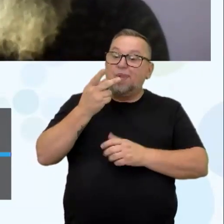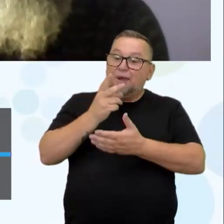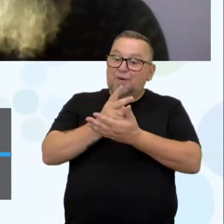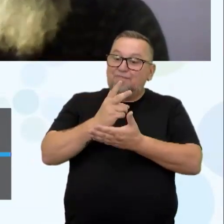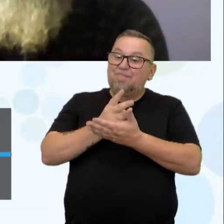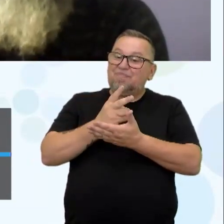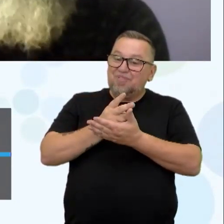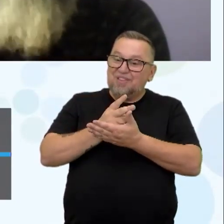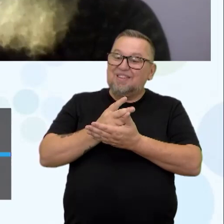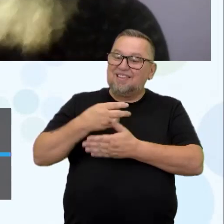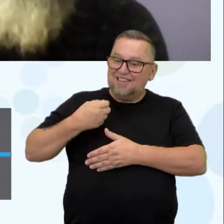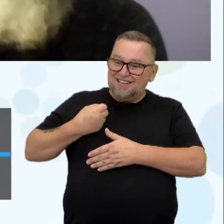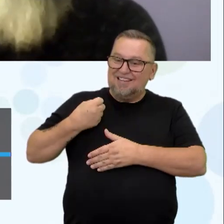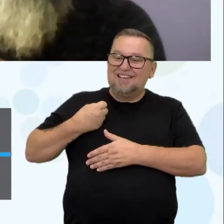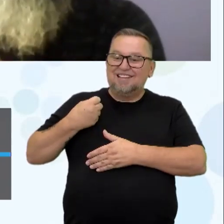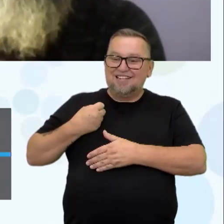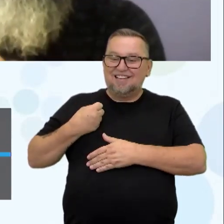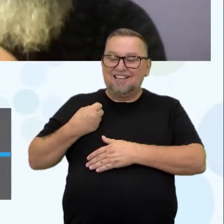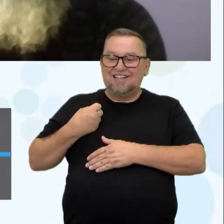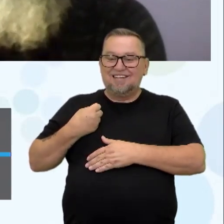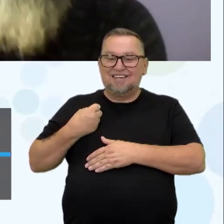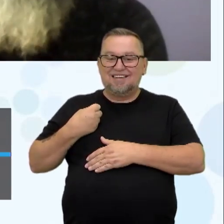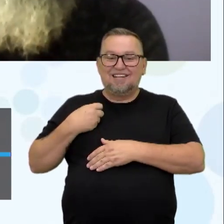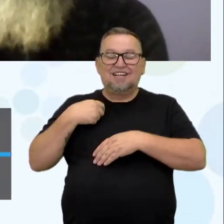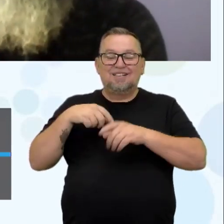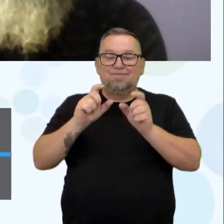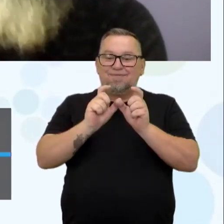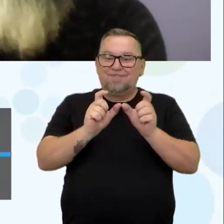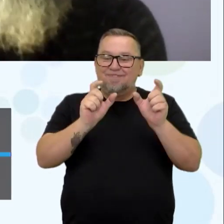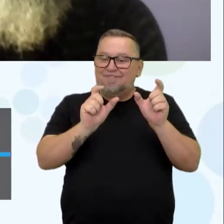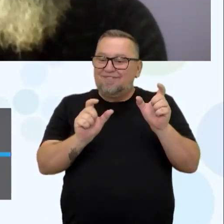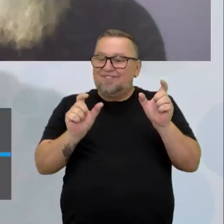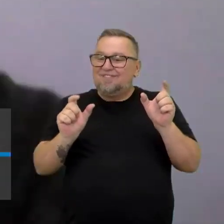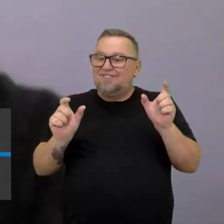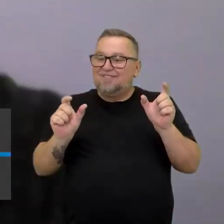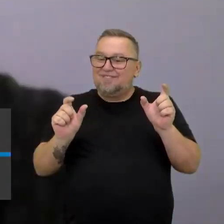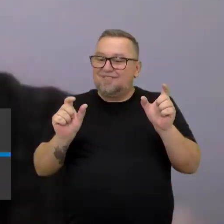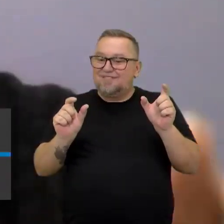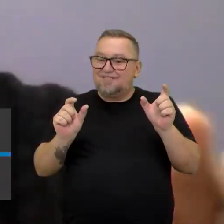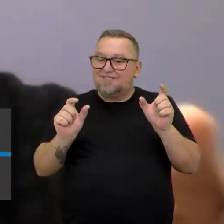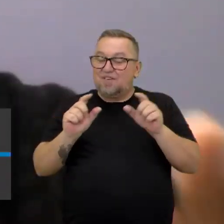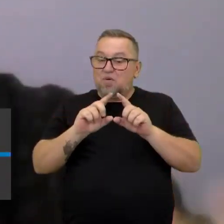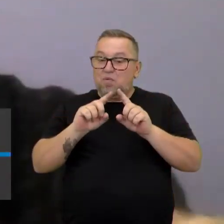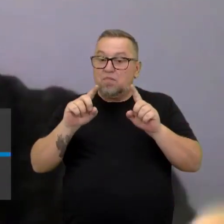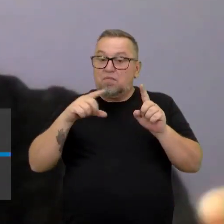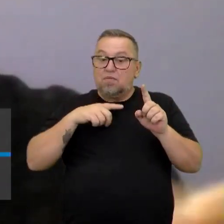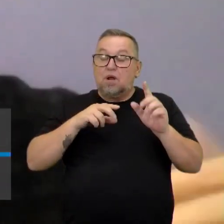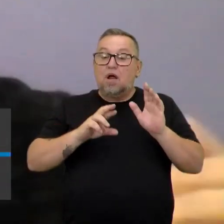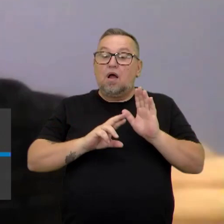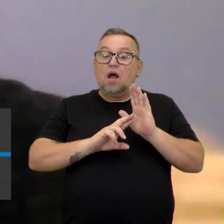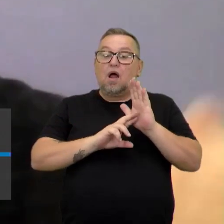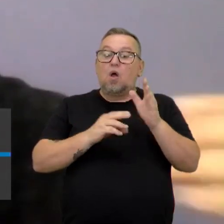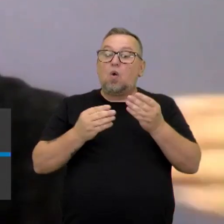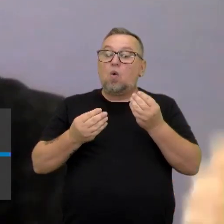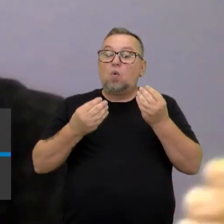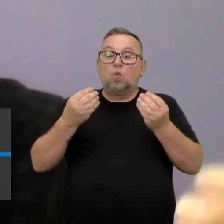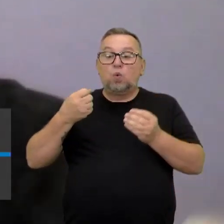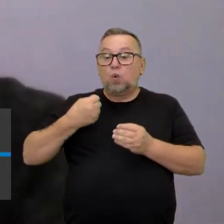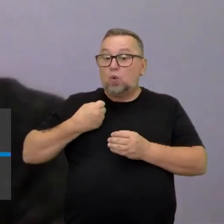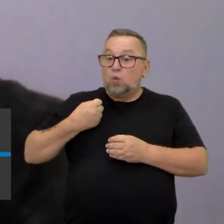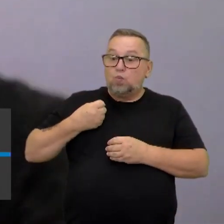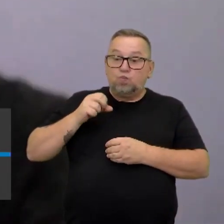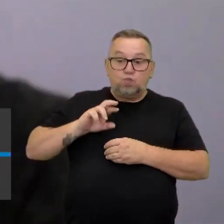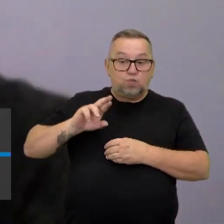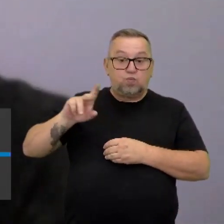valor, nós estamos sim falando da mesma parte de um todo, né? Só que essa parte do todo está sendo representada por números